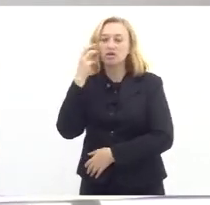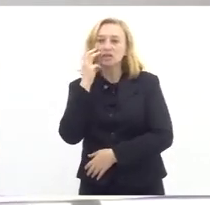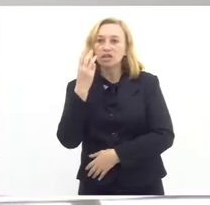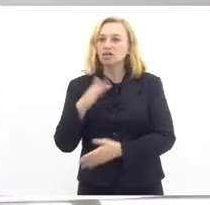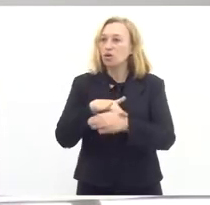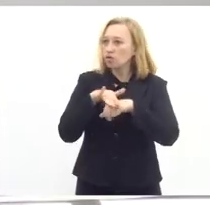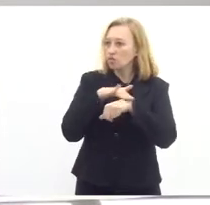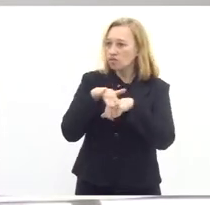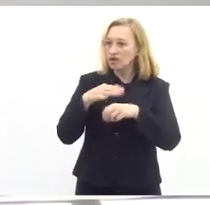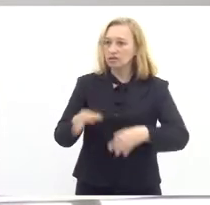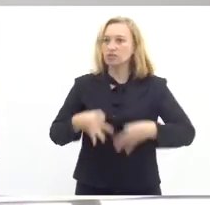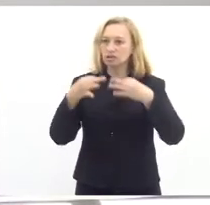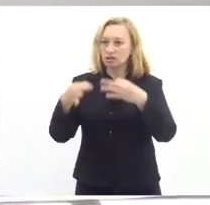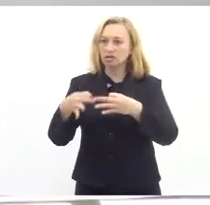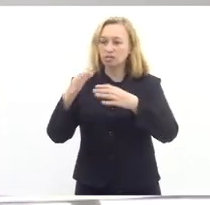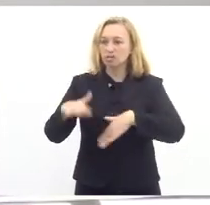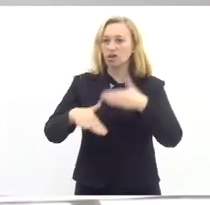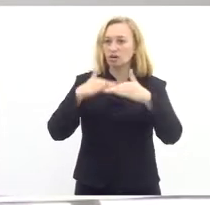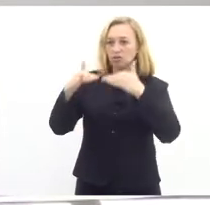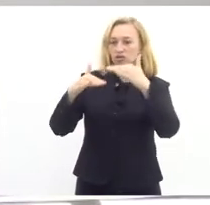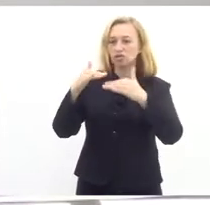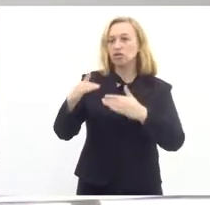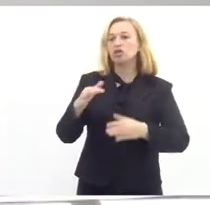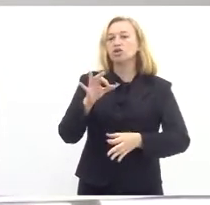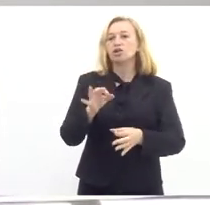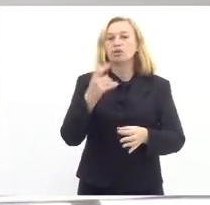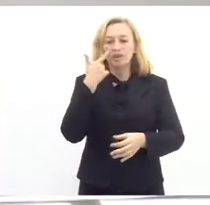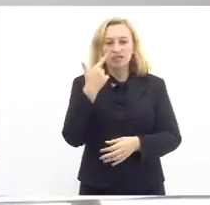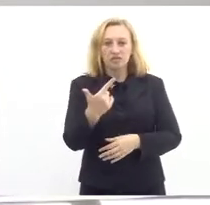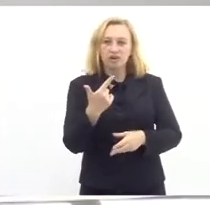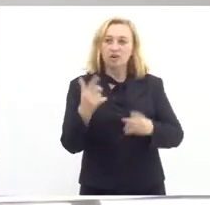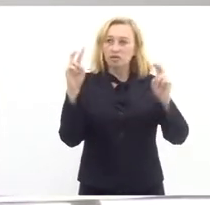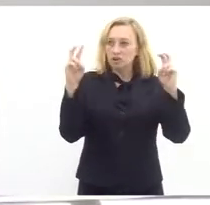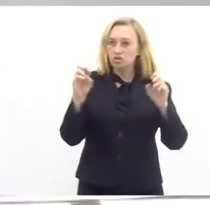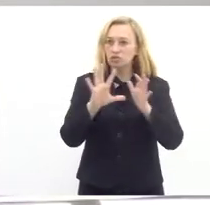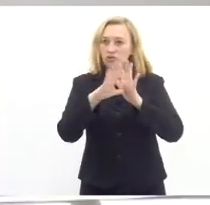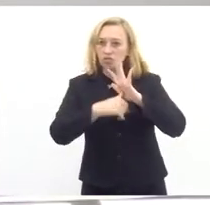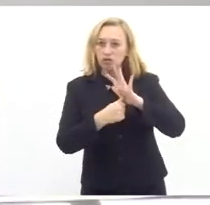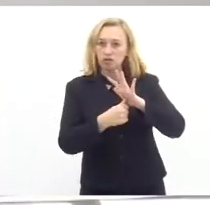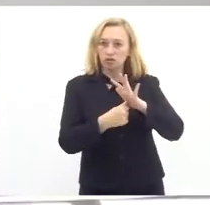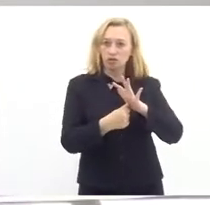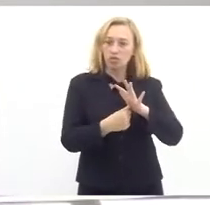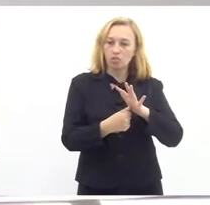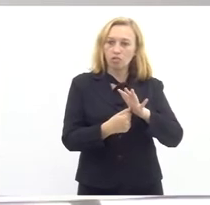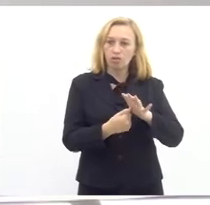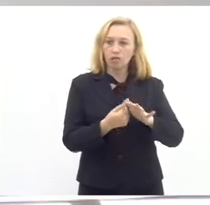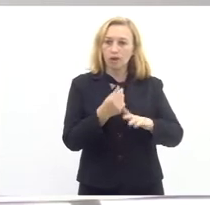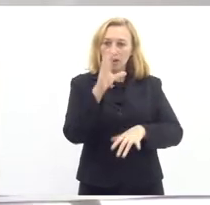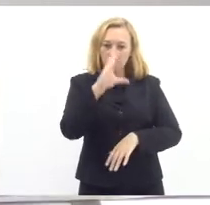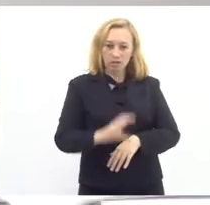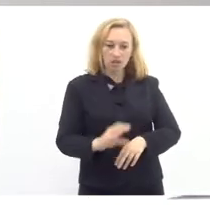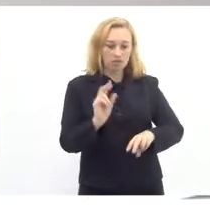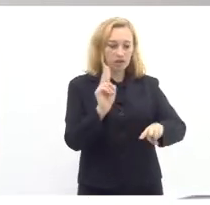ter uma conversa no Tribunal de Justiça justamente para fazer a tipificação de furto, que é para o cidadão ficar o quê? Preso.